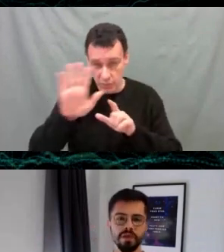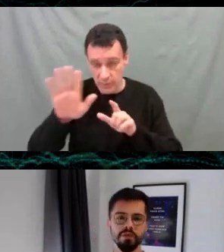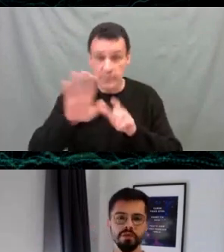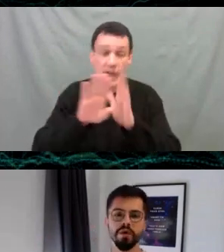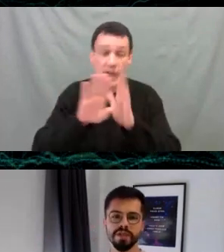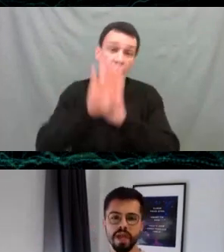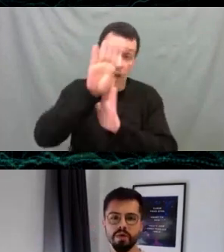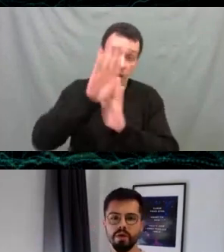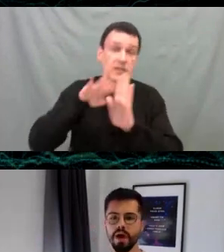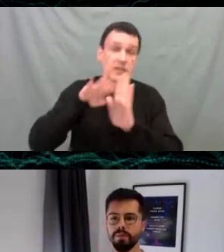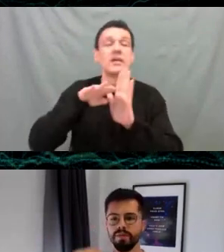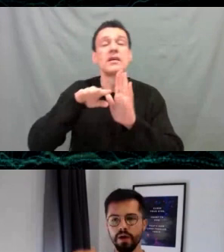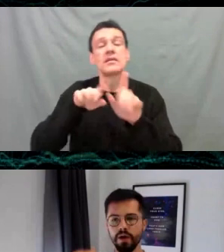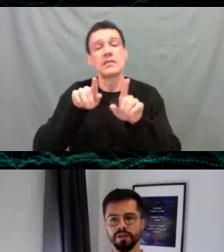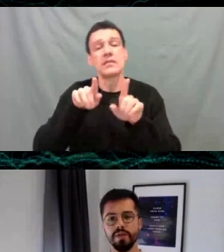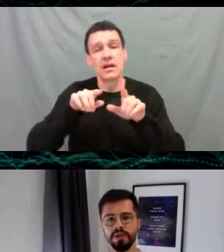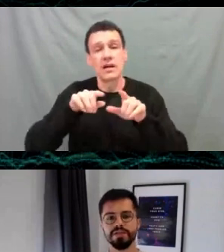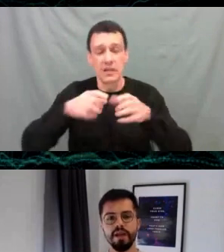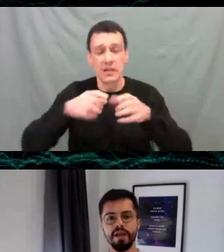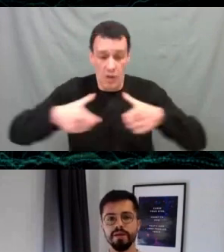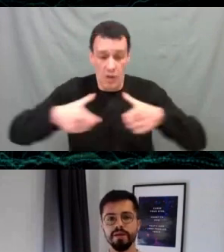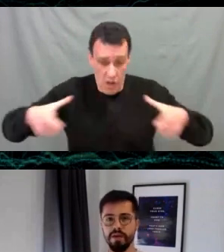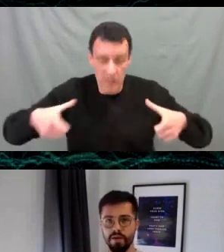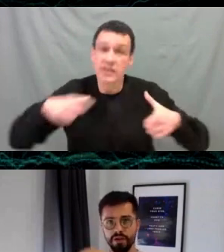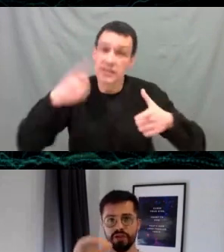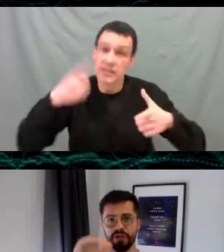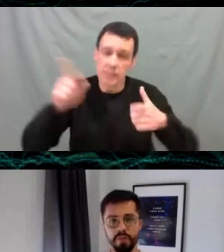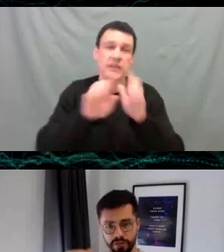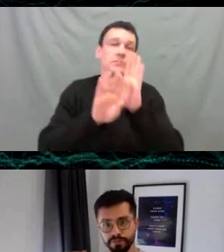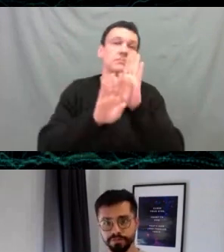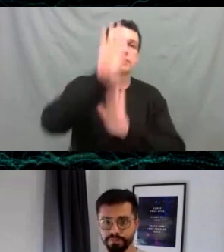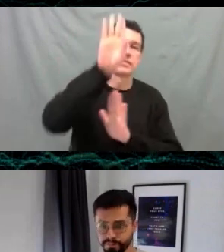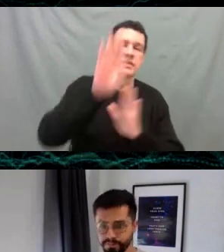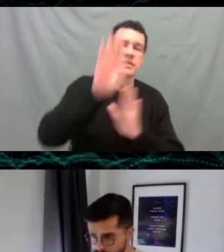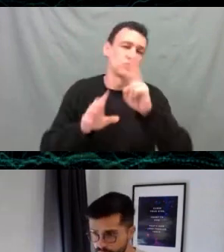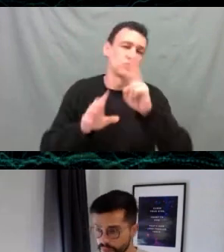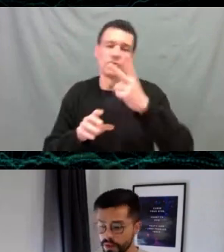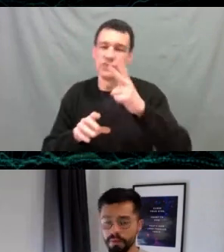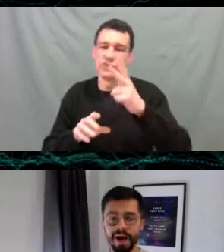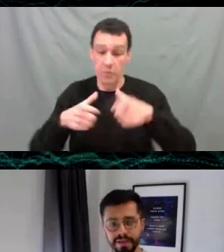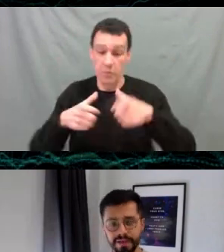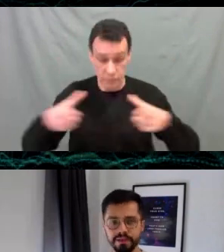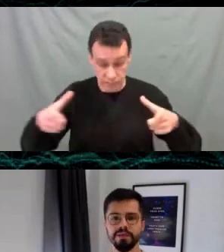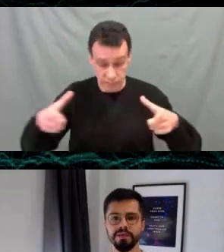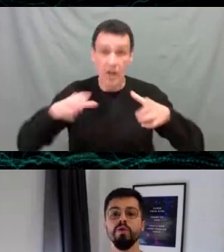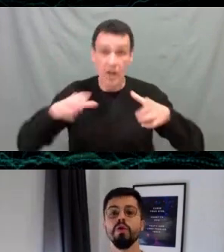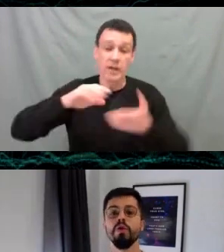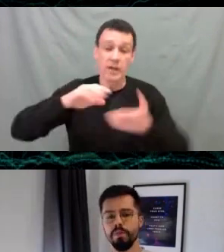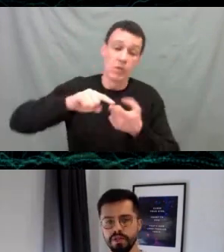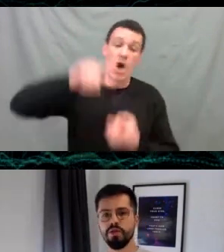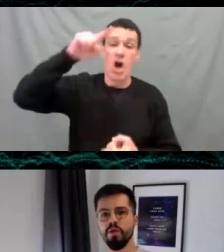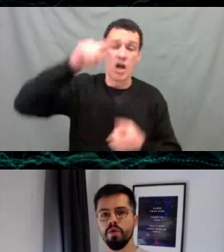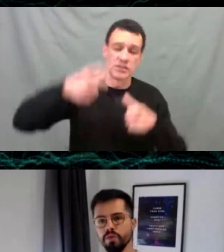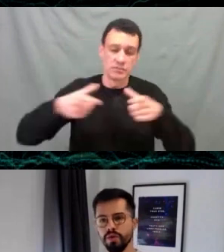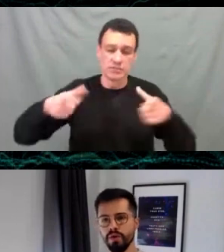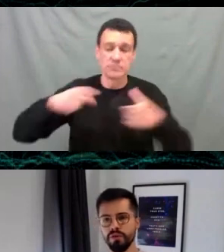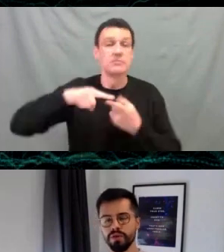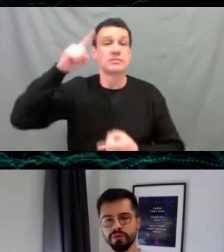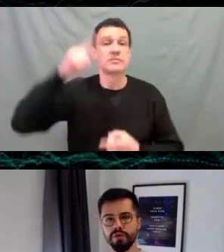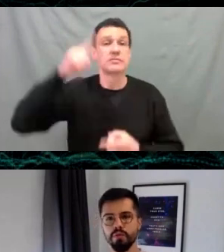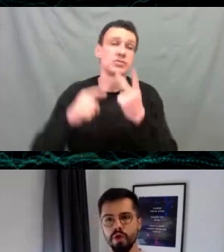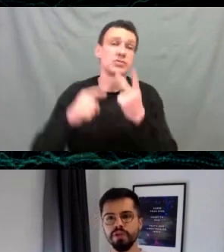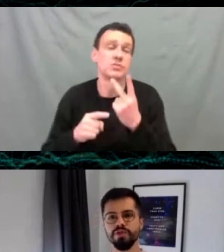né E a gente tem o caiu aptidão que também é escalar verticalmente é mas normalmente